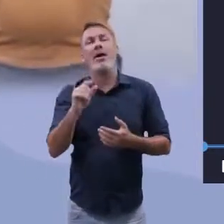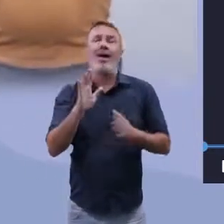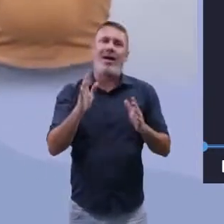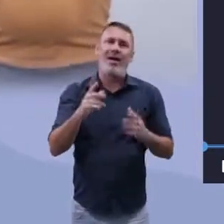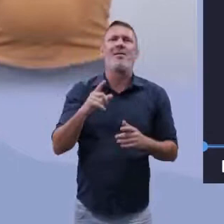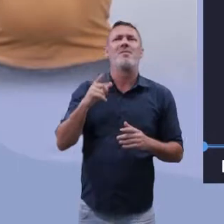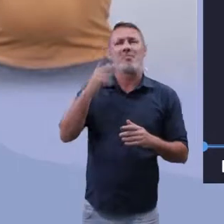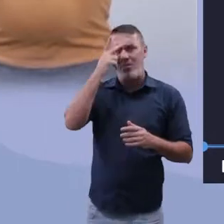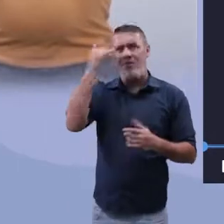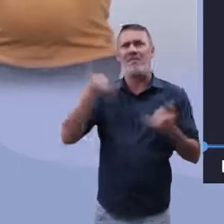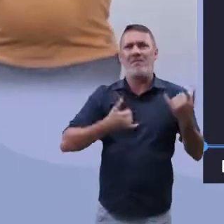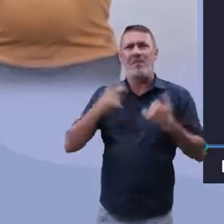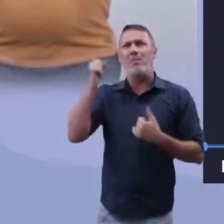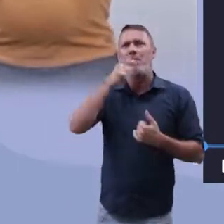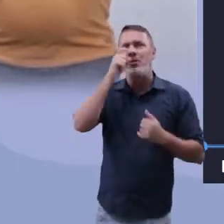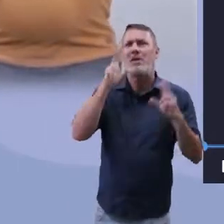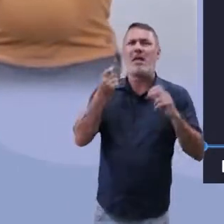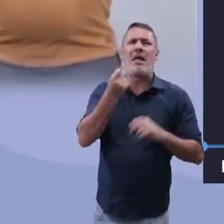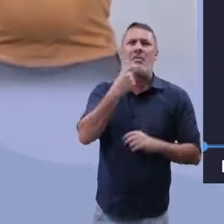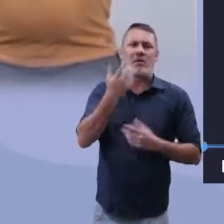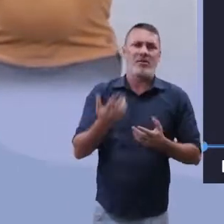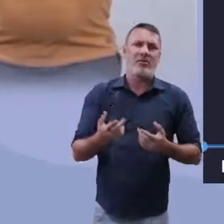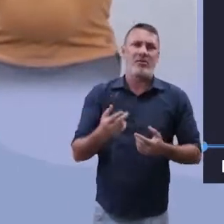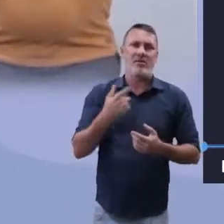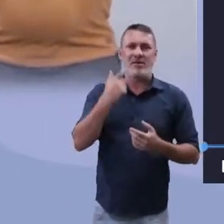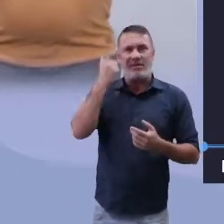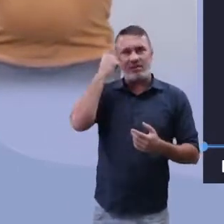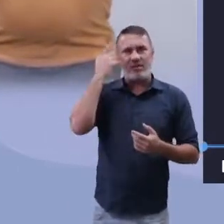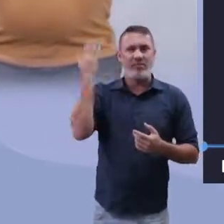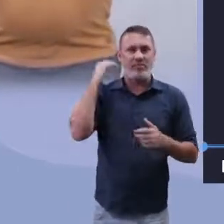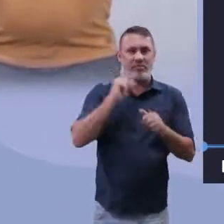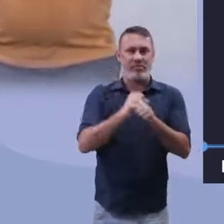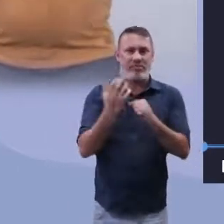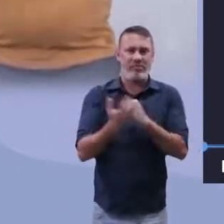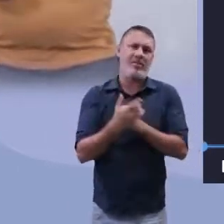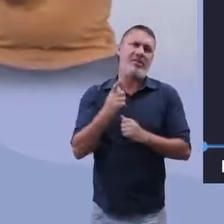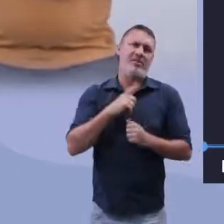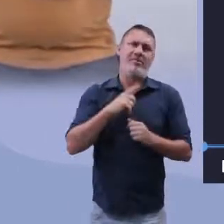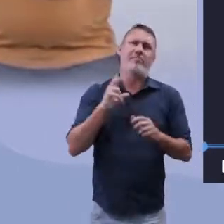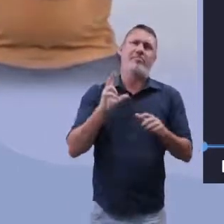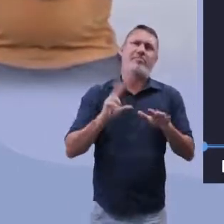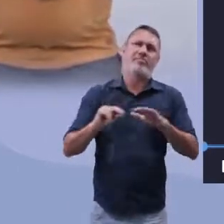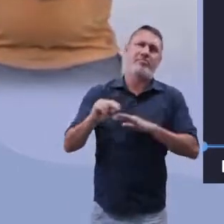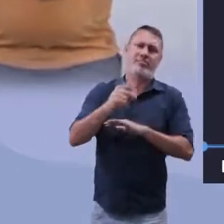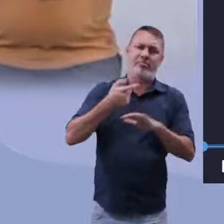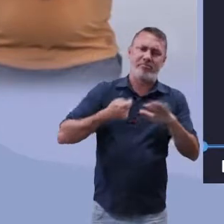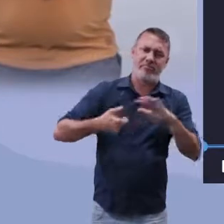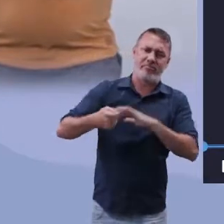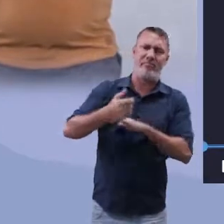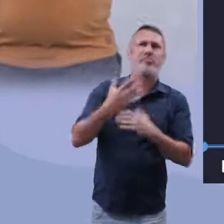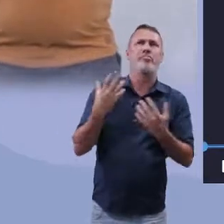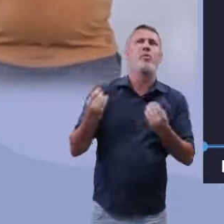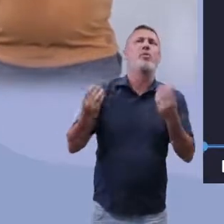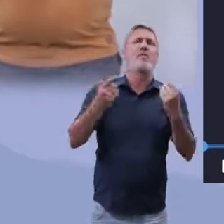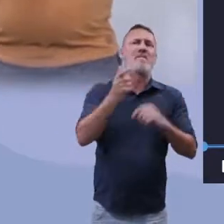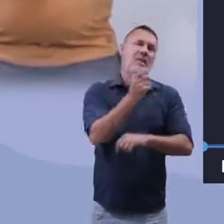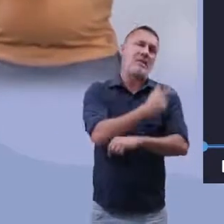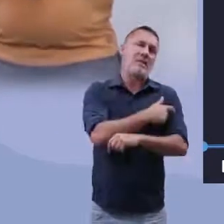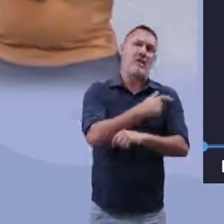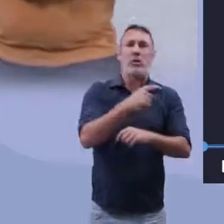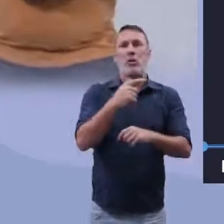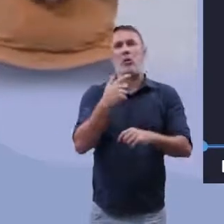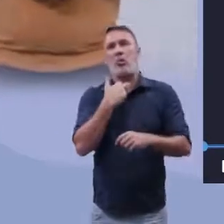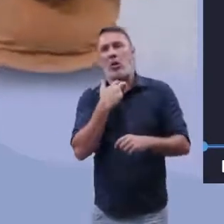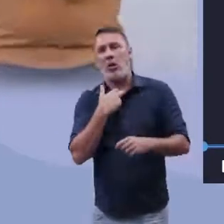sobre, professor, um medicamento. Por exemplo, nesse período que nós estamos vivendo de pandemia, fake news contra